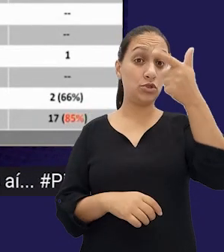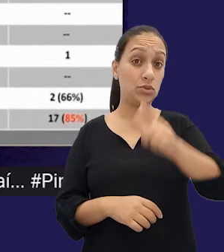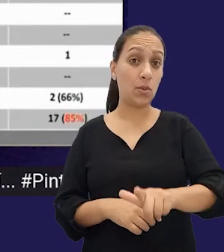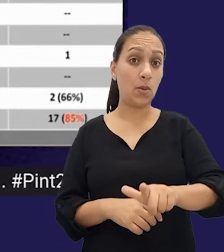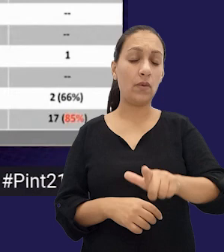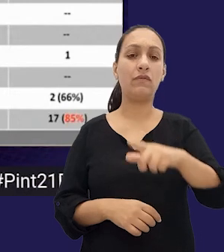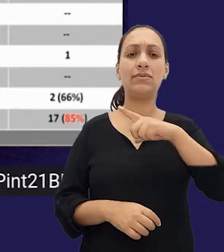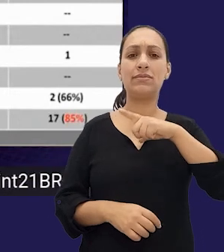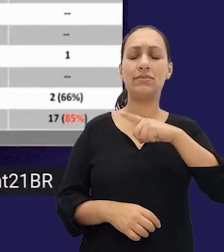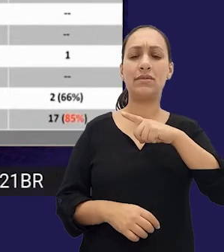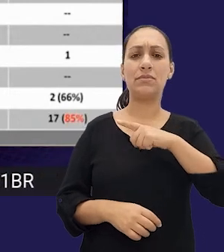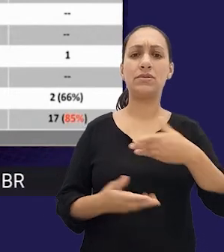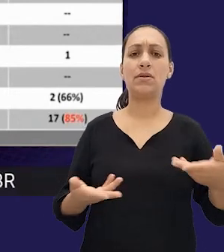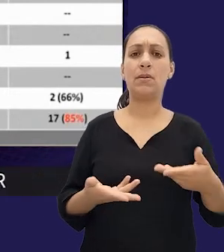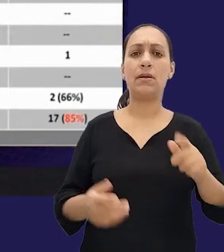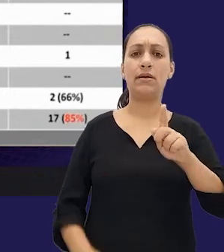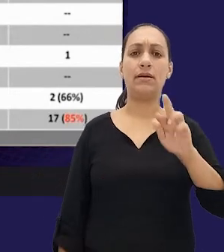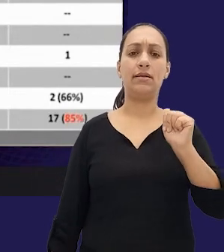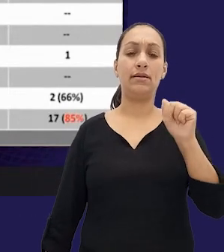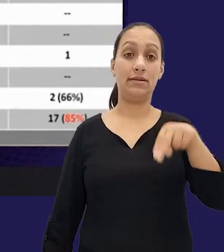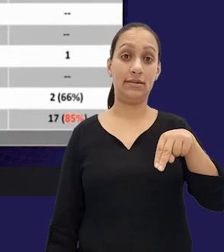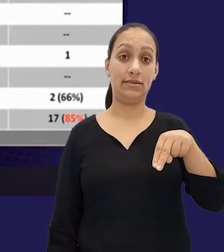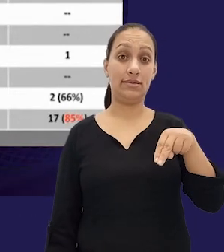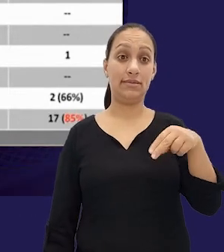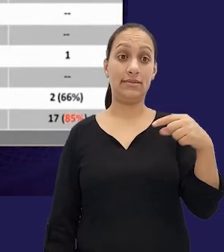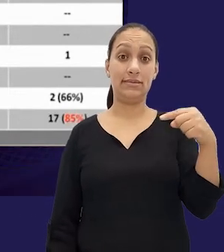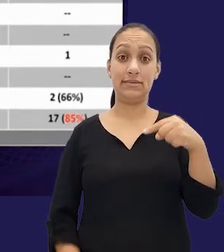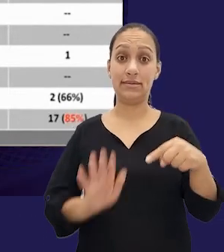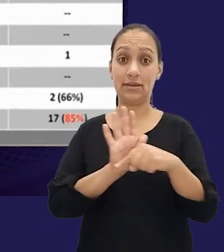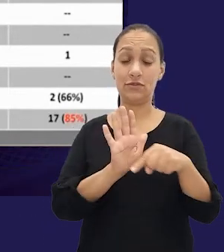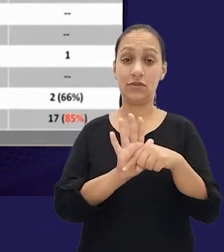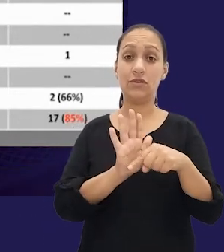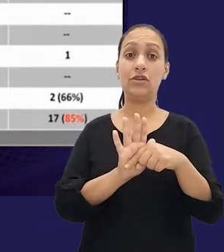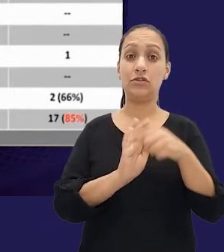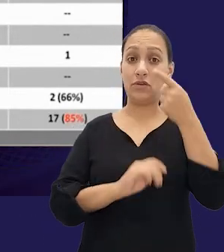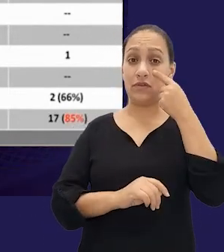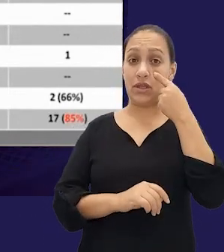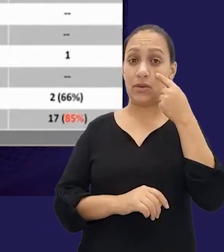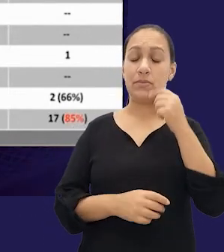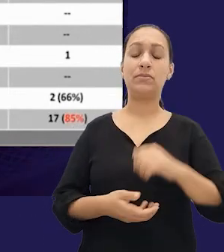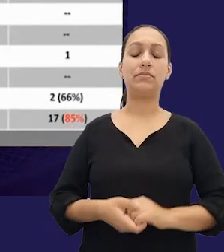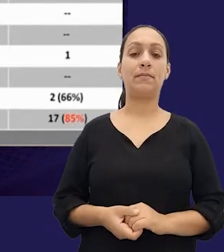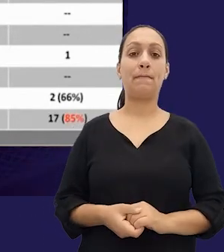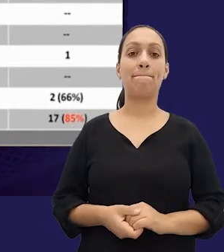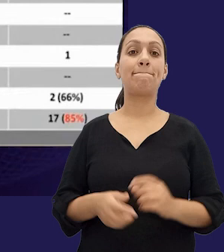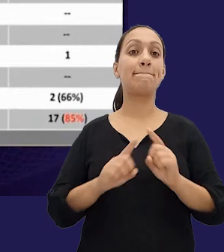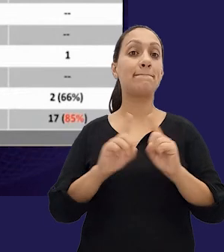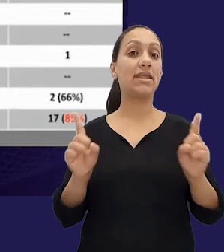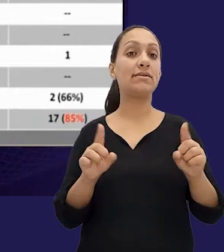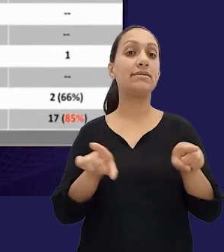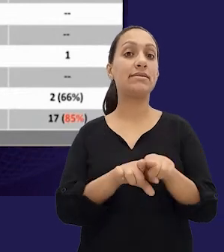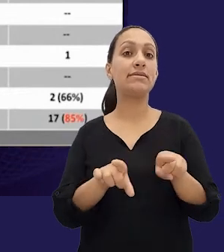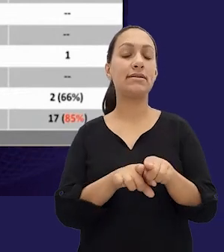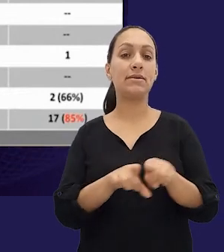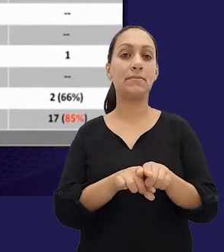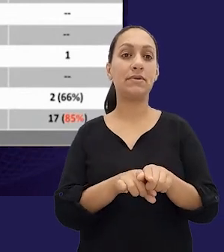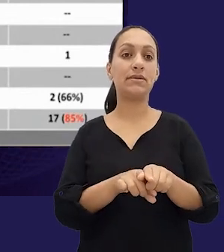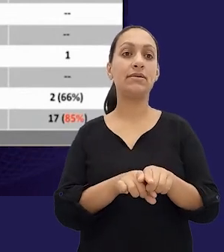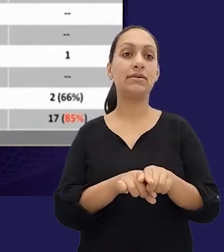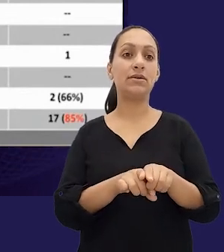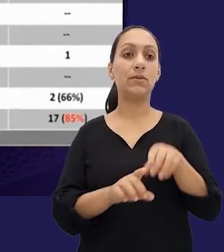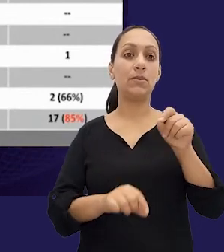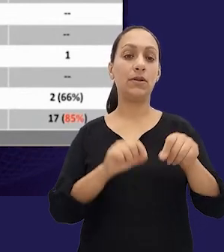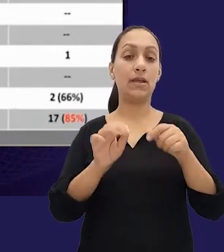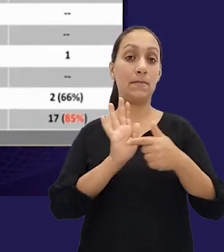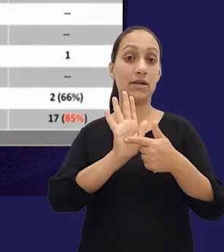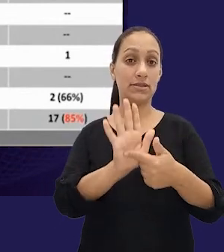nós temos aí gram-negativos bombando, né, Acinetobacter, enterobactérias, mas também o Staphylococcus aureus, que